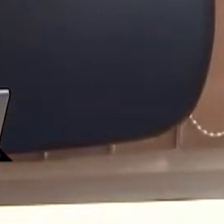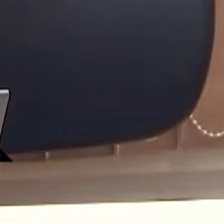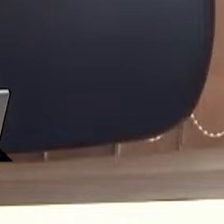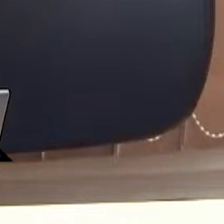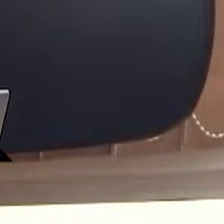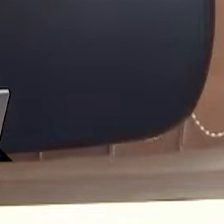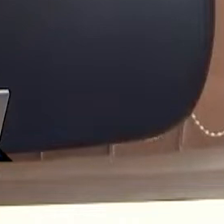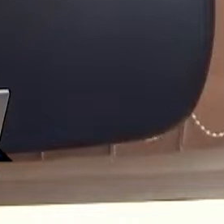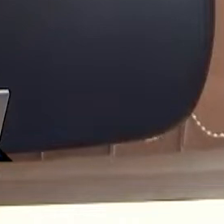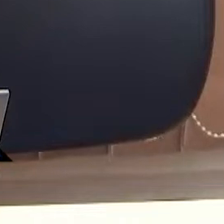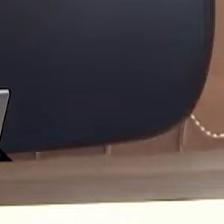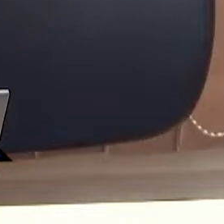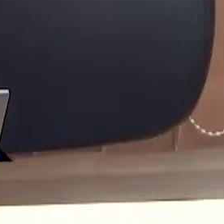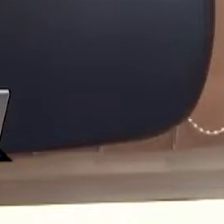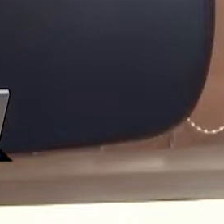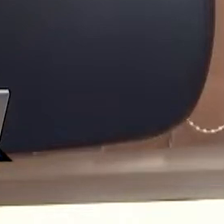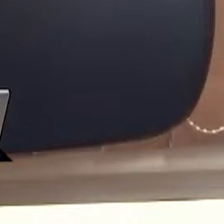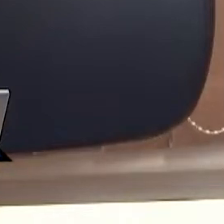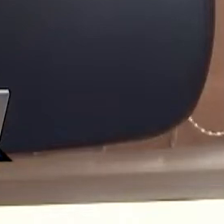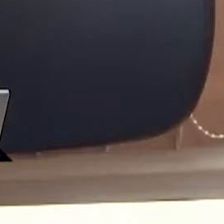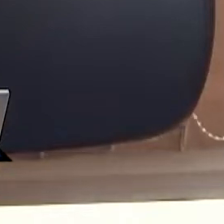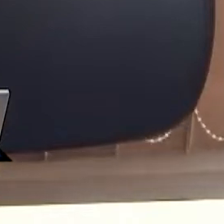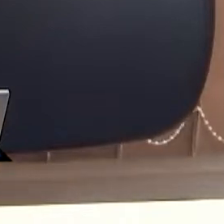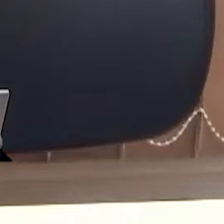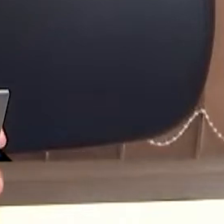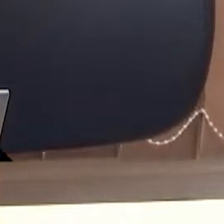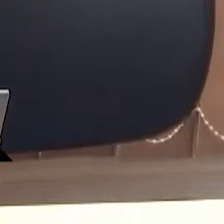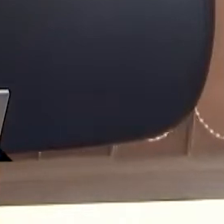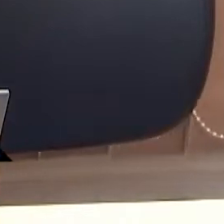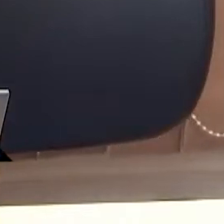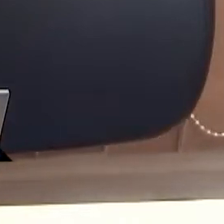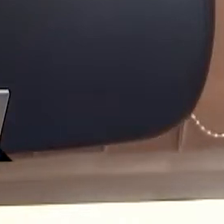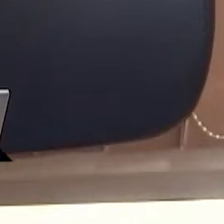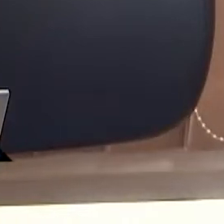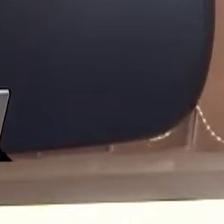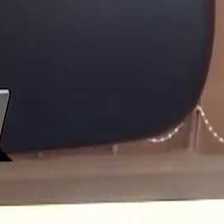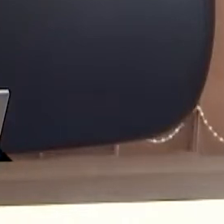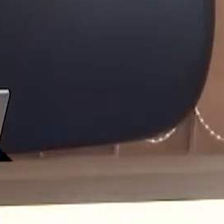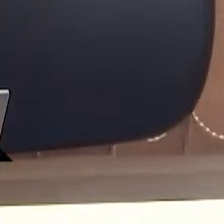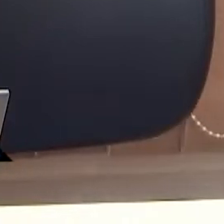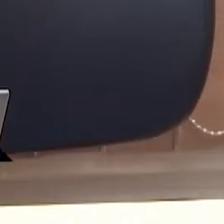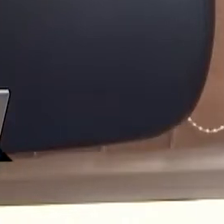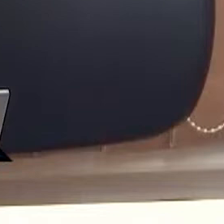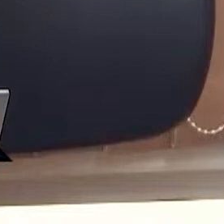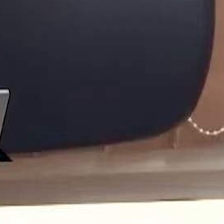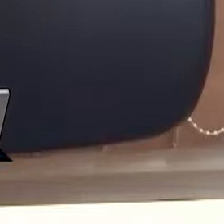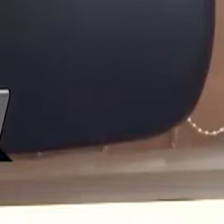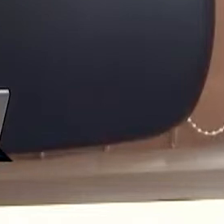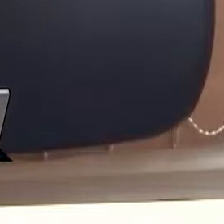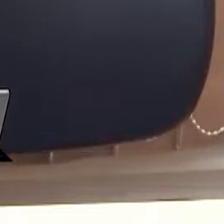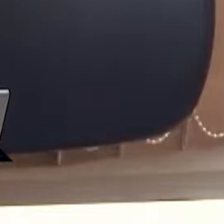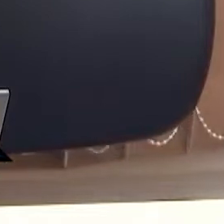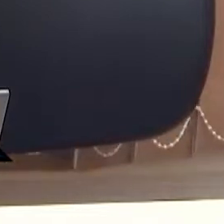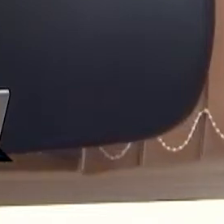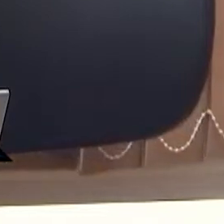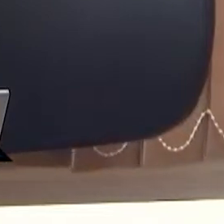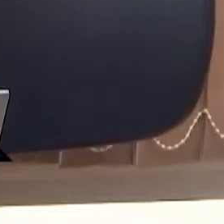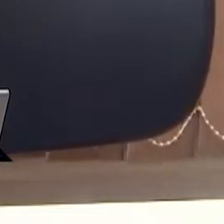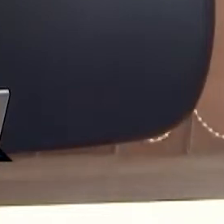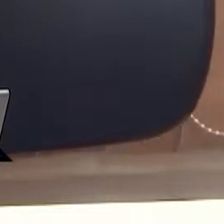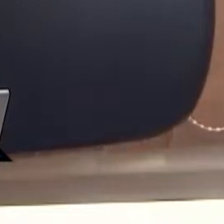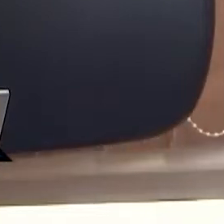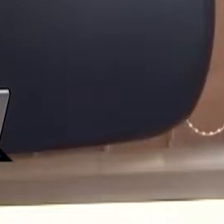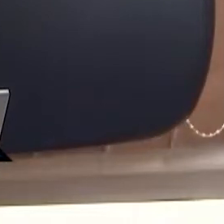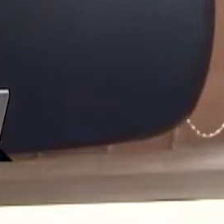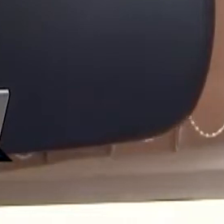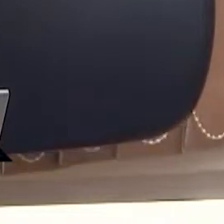planejamento, e a execução desse serviço, seja pela CPFL, seja pela Secretaria de Serviços Públicos,